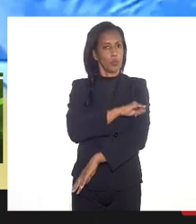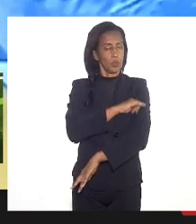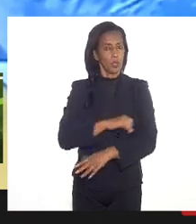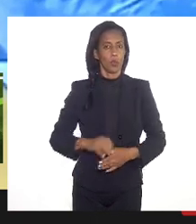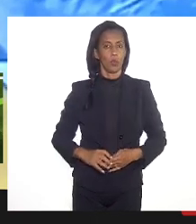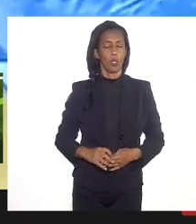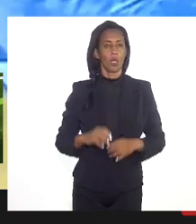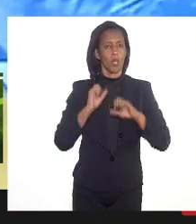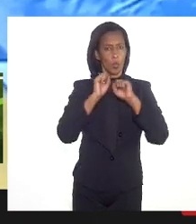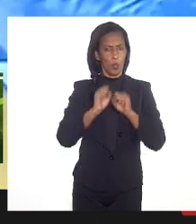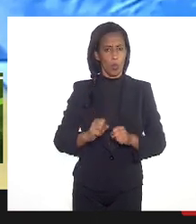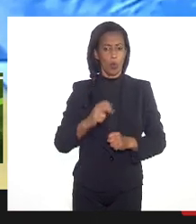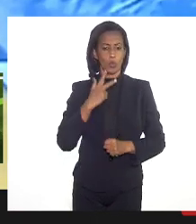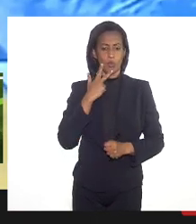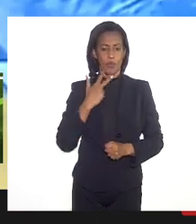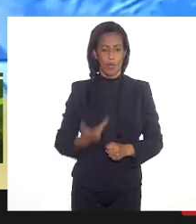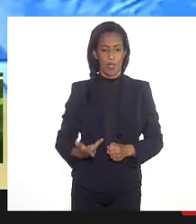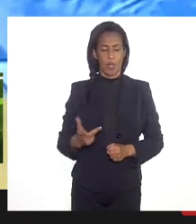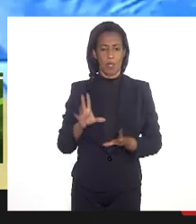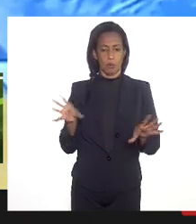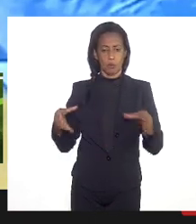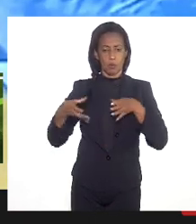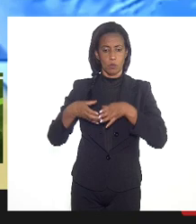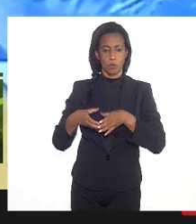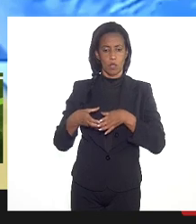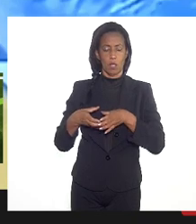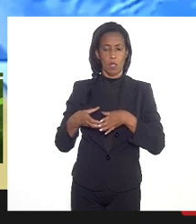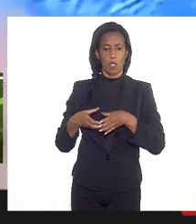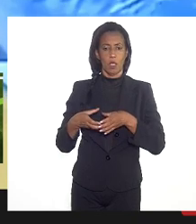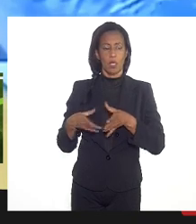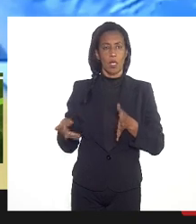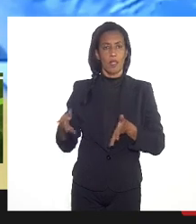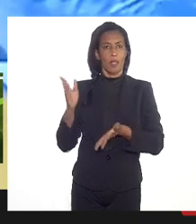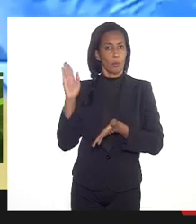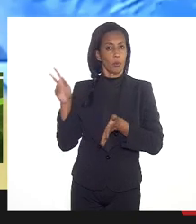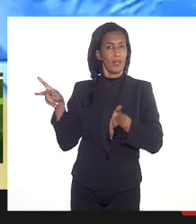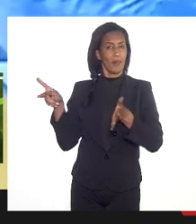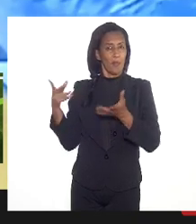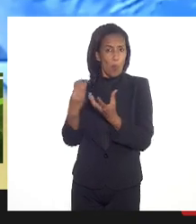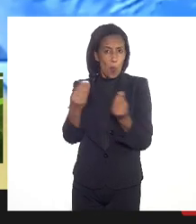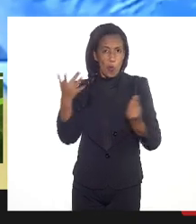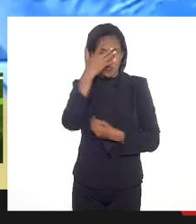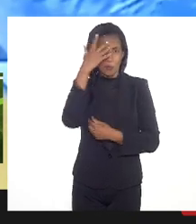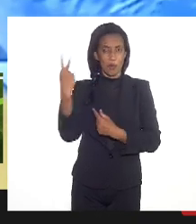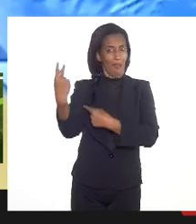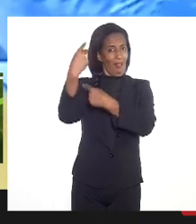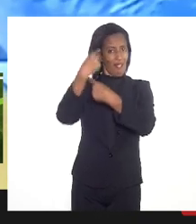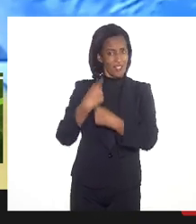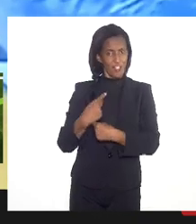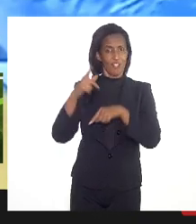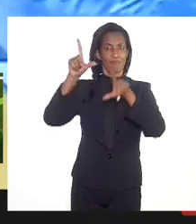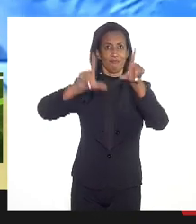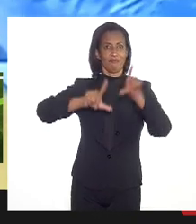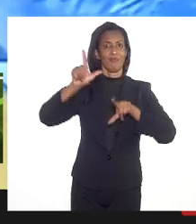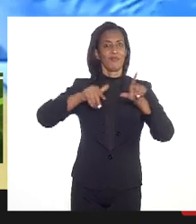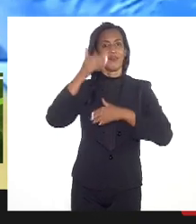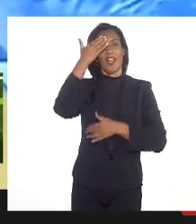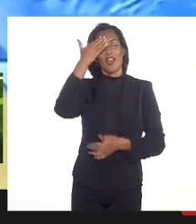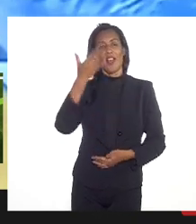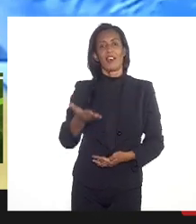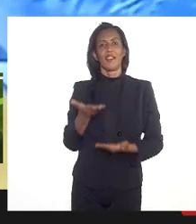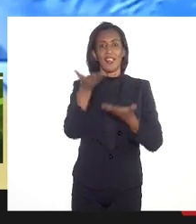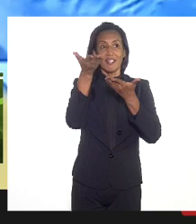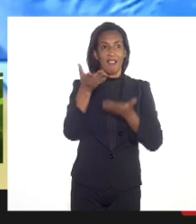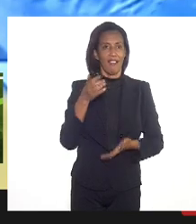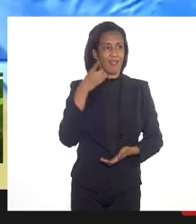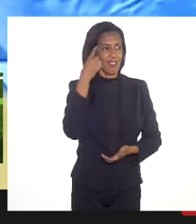dizer que a OMAR, o seu coletivo, que muita parte dele está assistindo hoje essa audiência, agradece ao nobre deputado